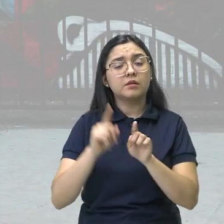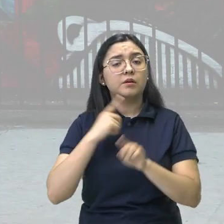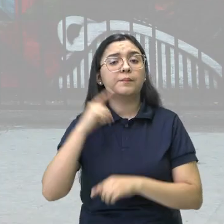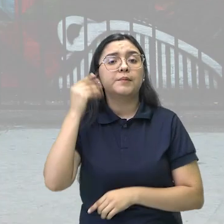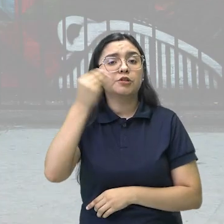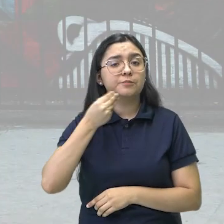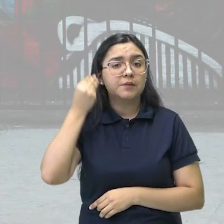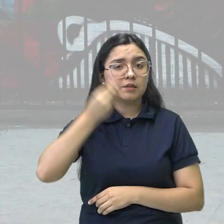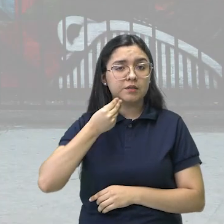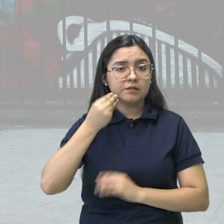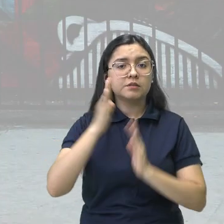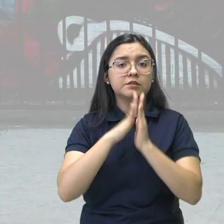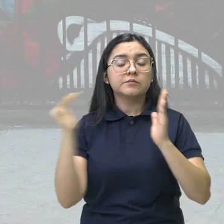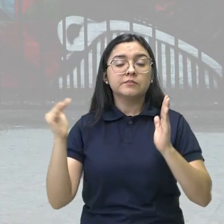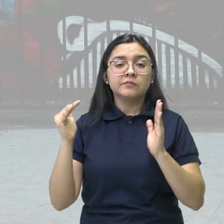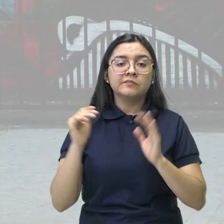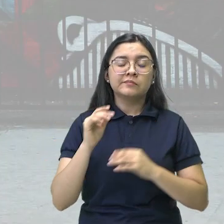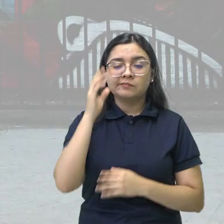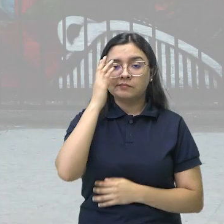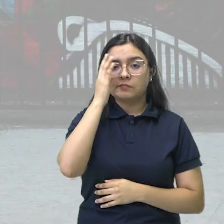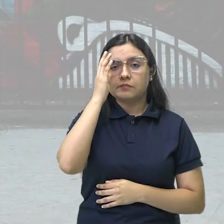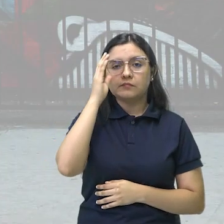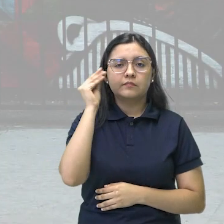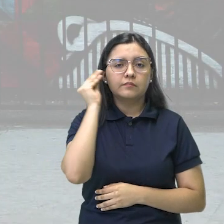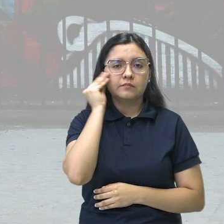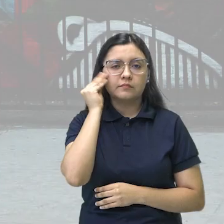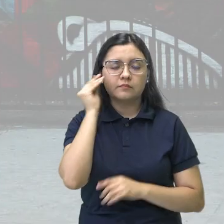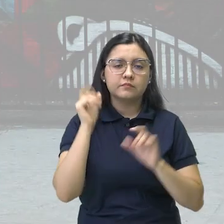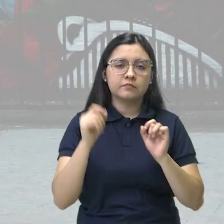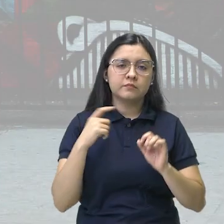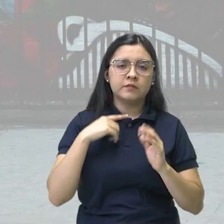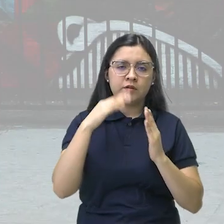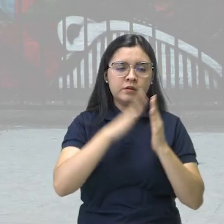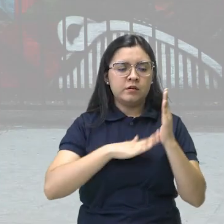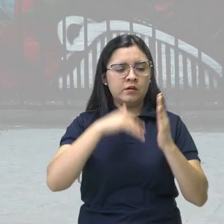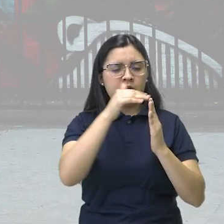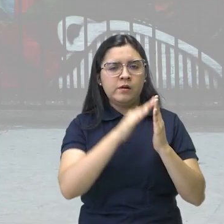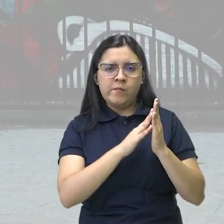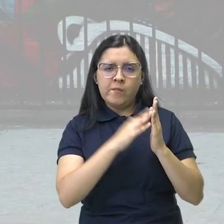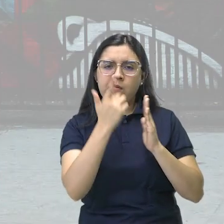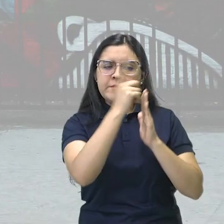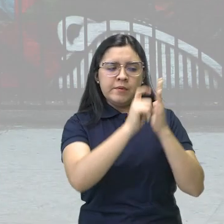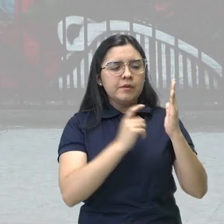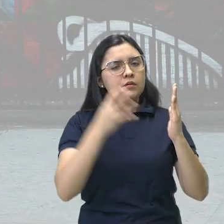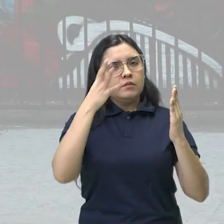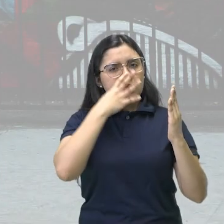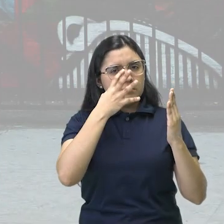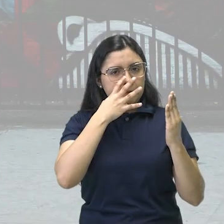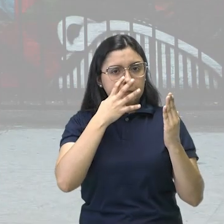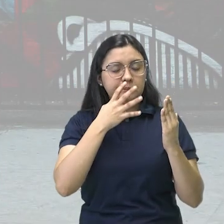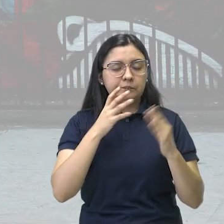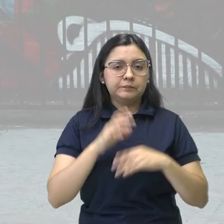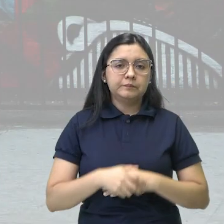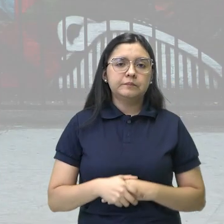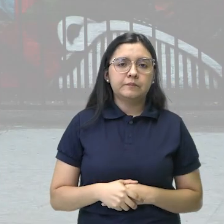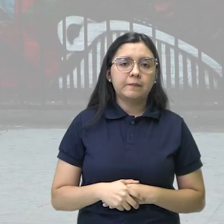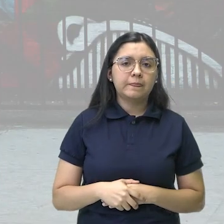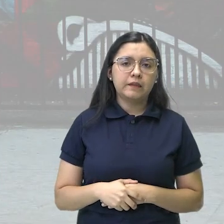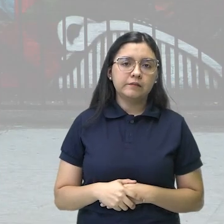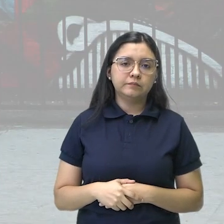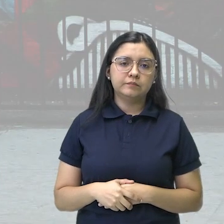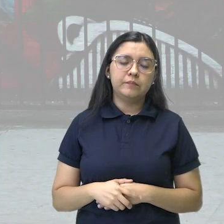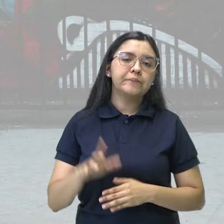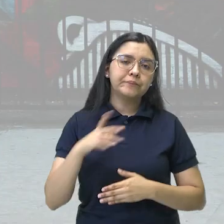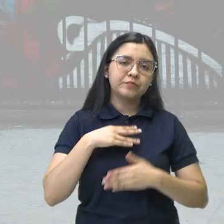ter uma experiência estética ao observar essa obra de arte que está